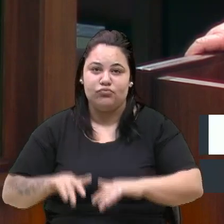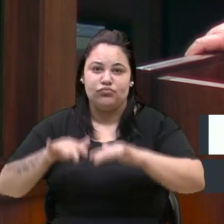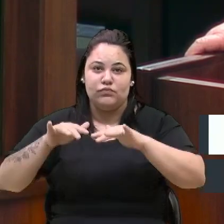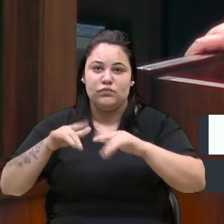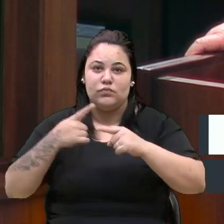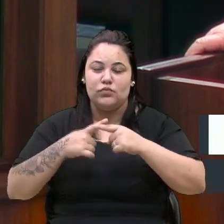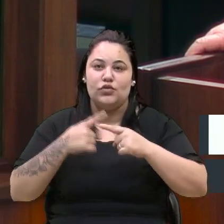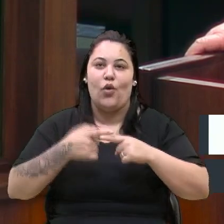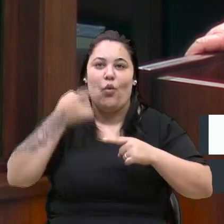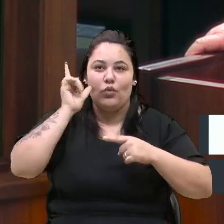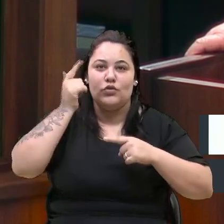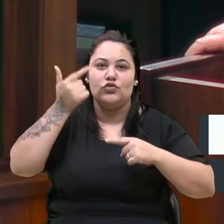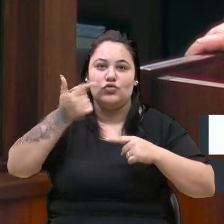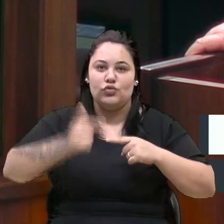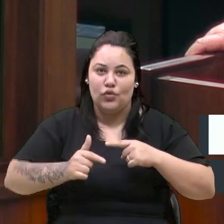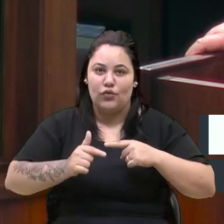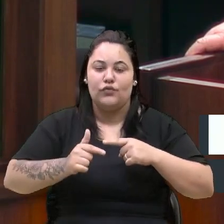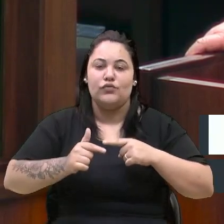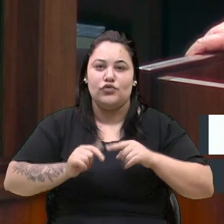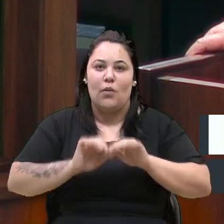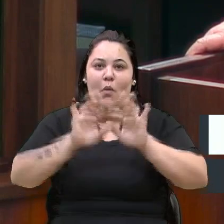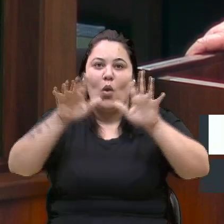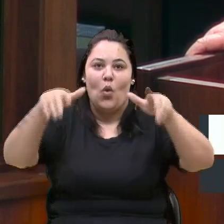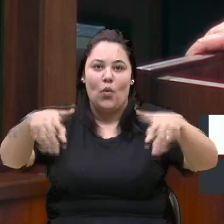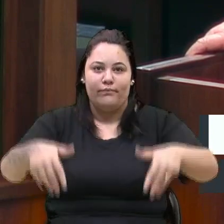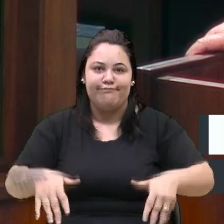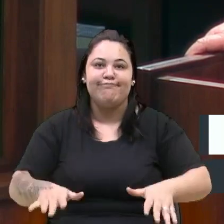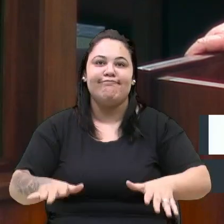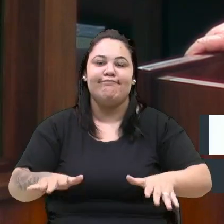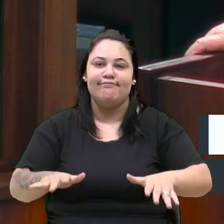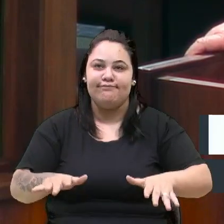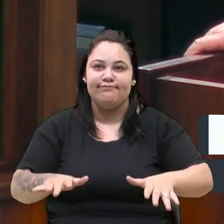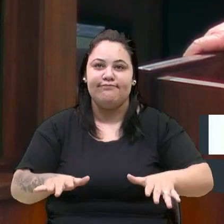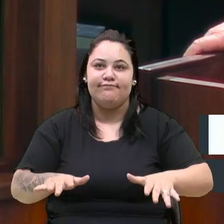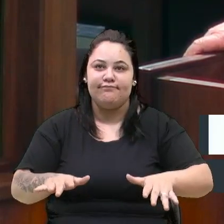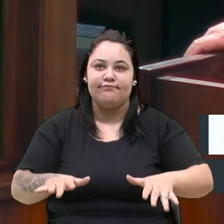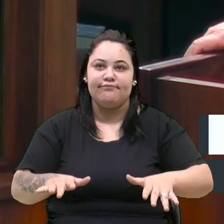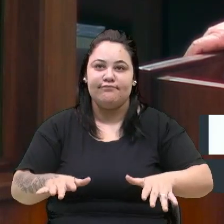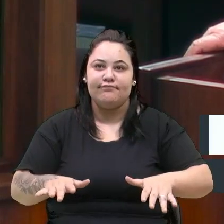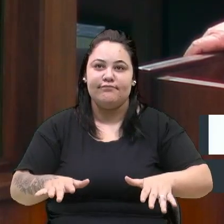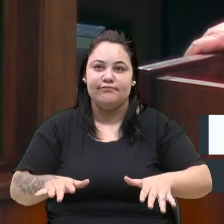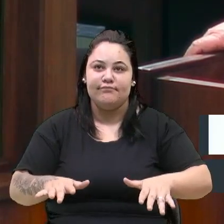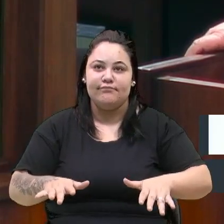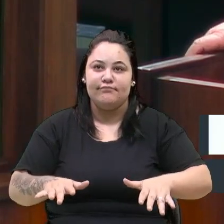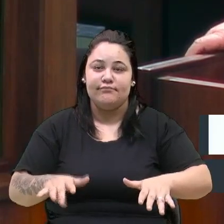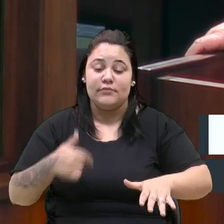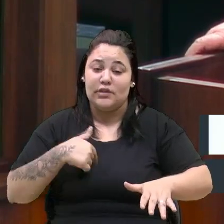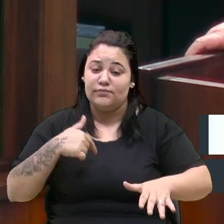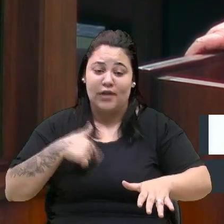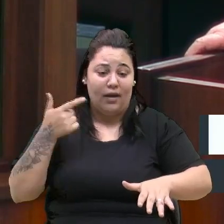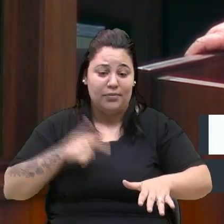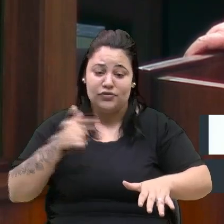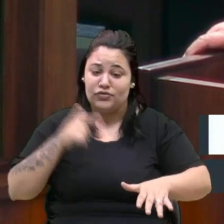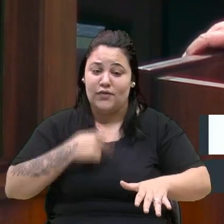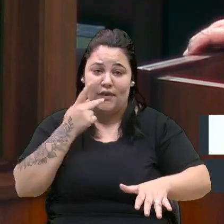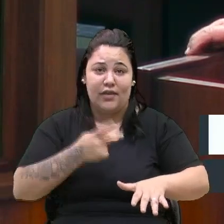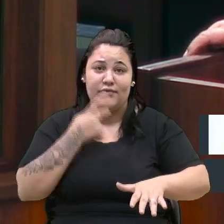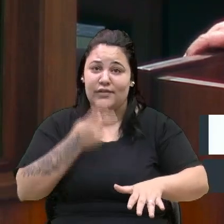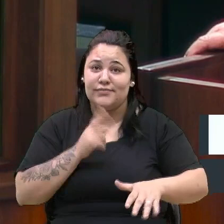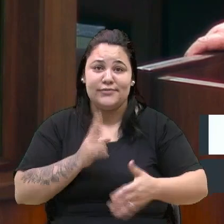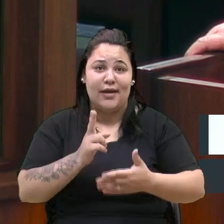de novo, estava se transbordando, né? Então, isso a gente está sendo repetitivo aqui na casa nessas